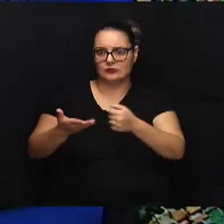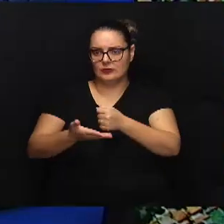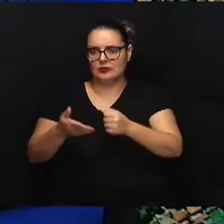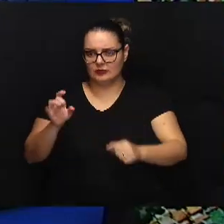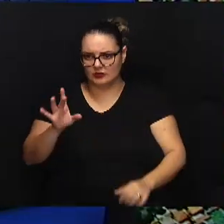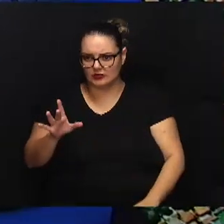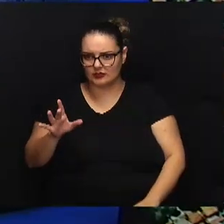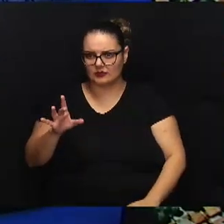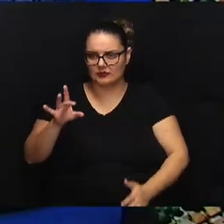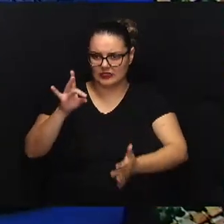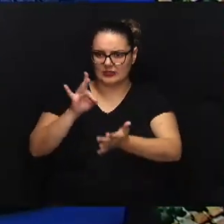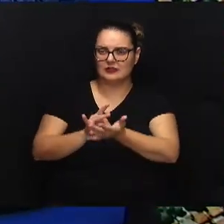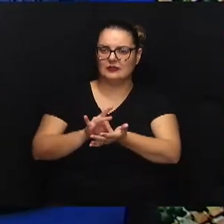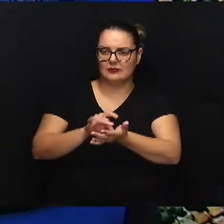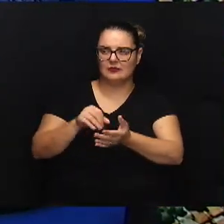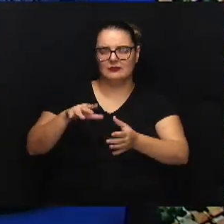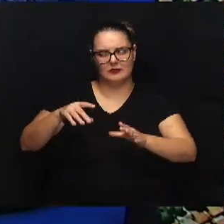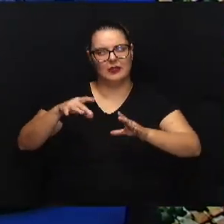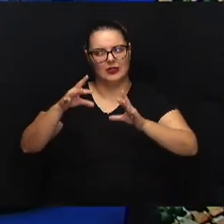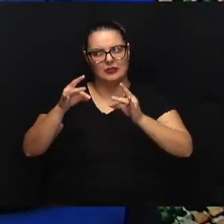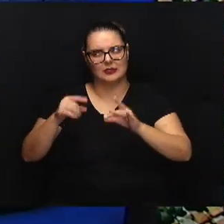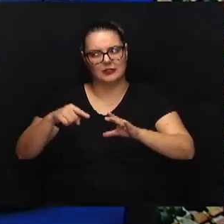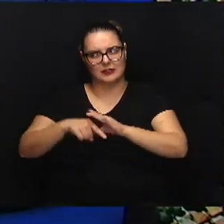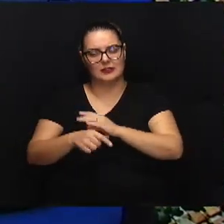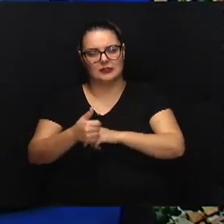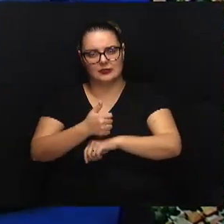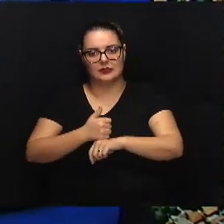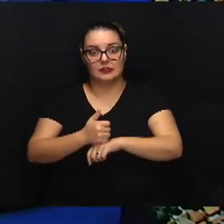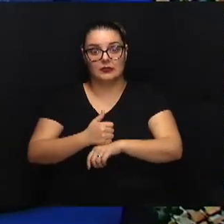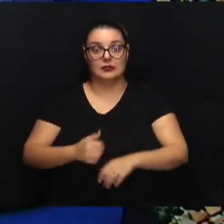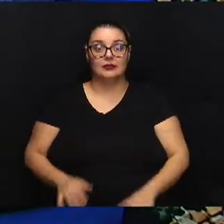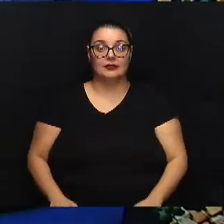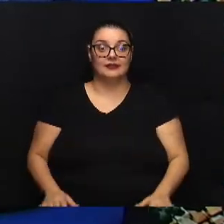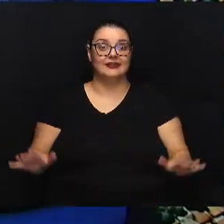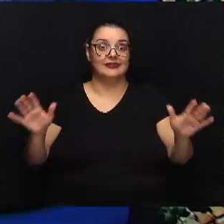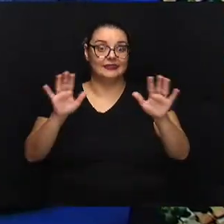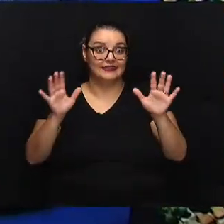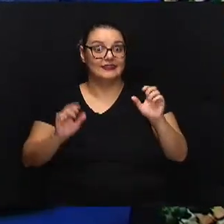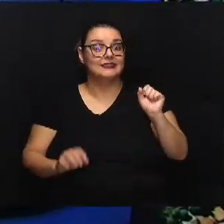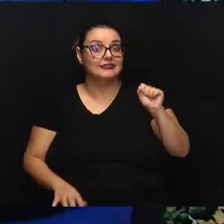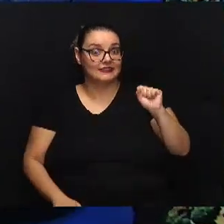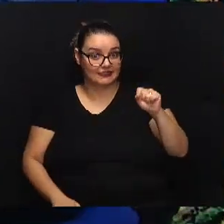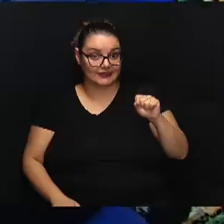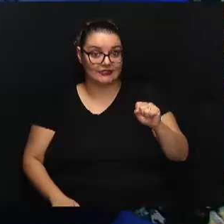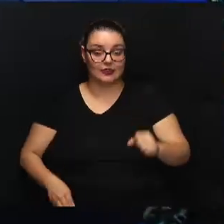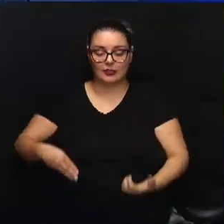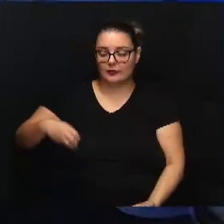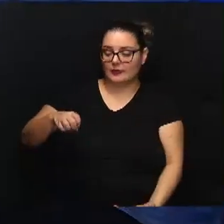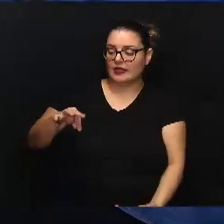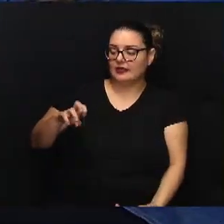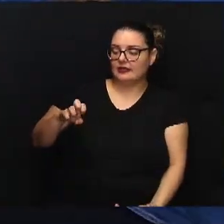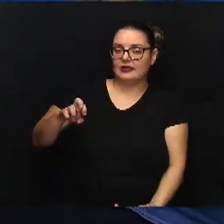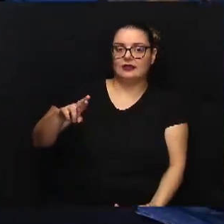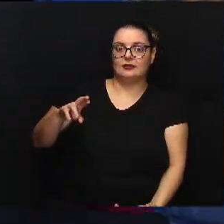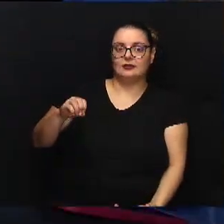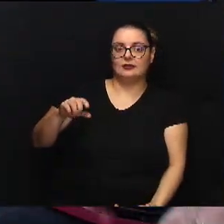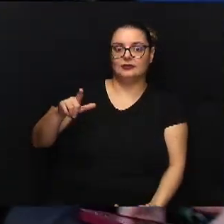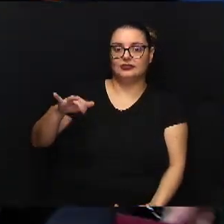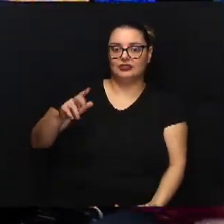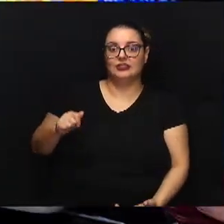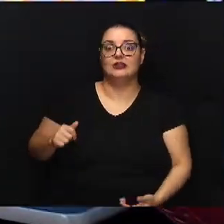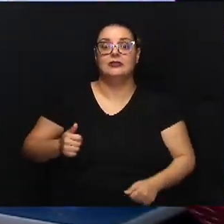só que na verdade ela vai mais a fundo essa profissão, né? Olá, sim, a meteorologia é uma carreira que pode